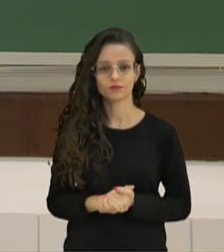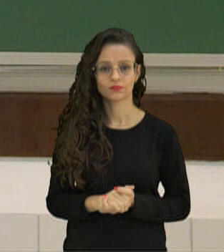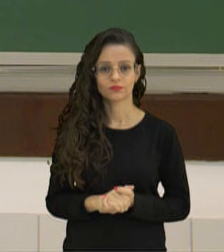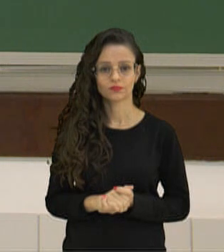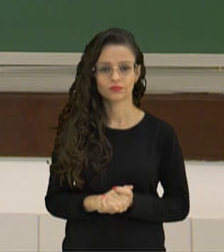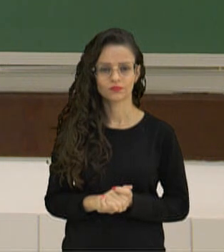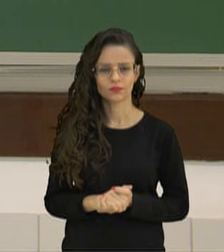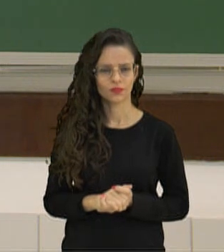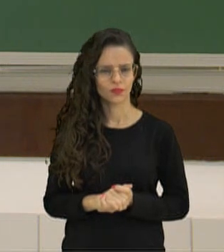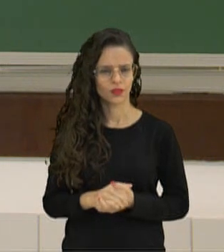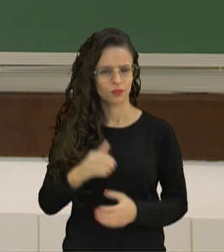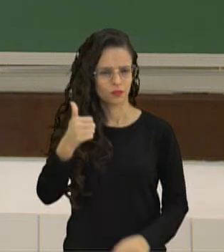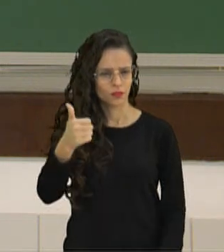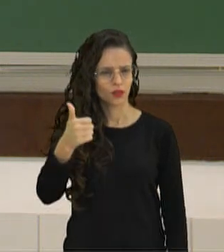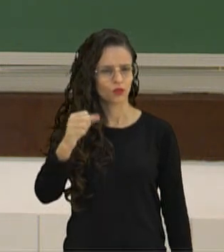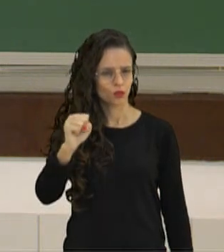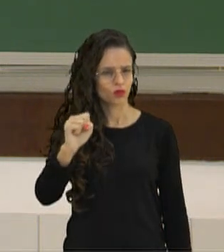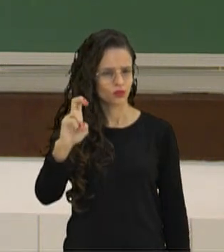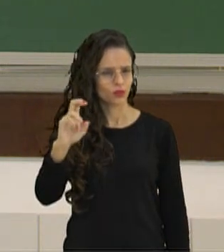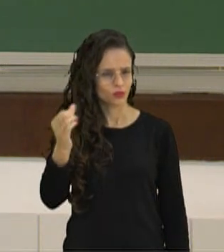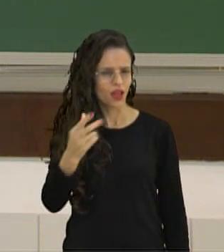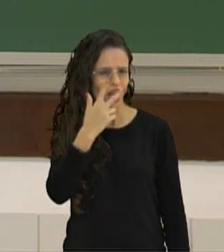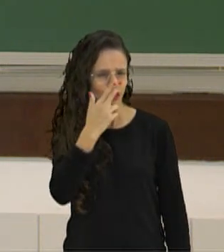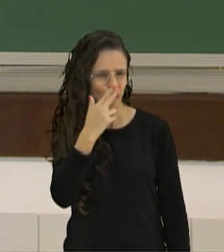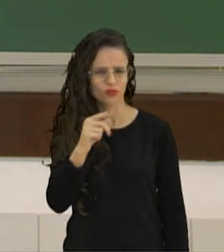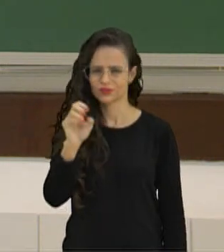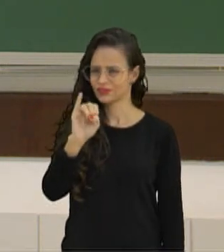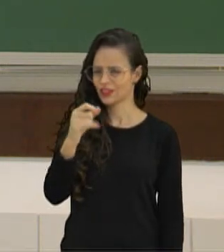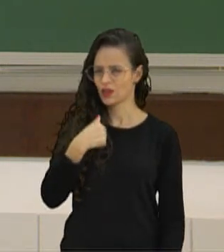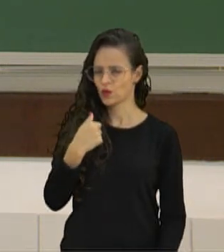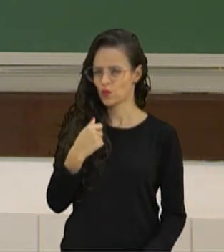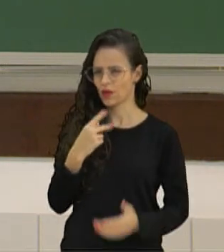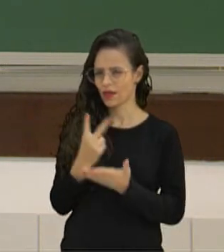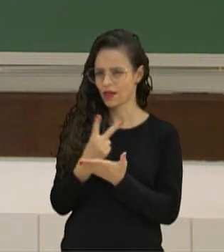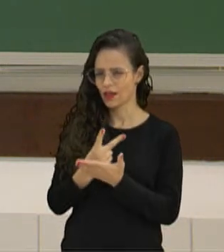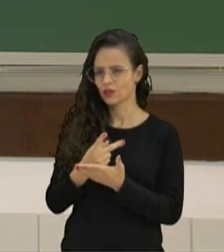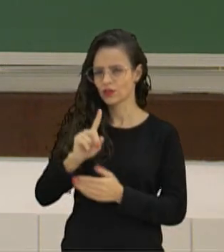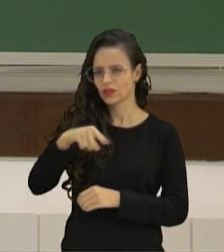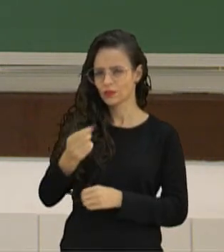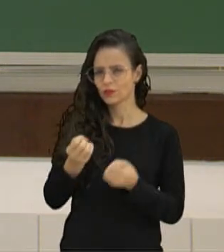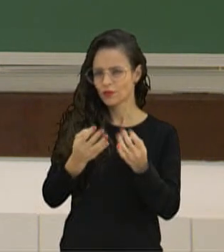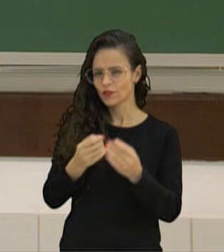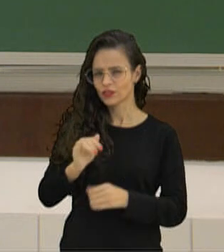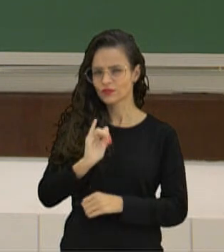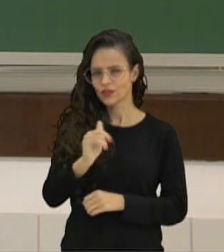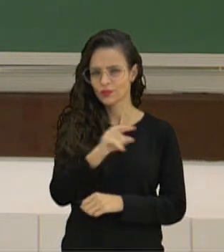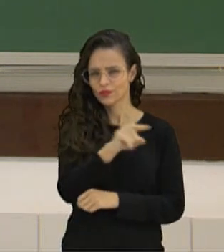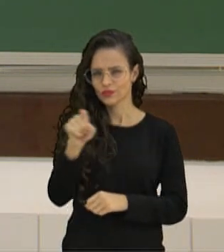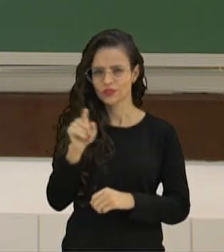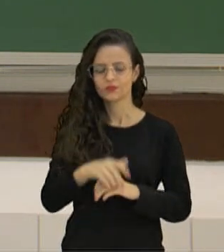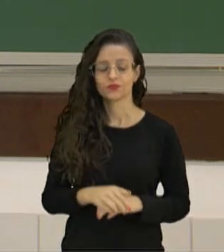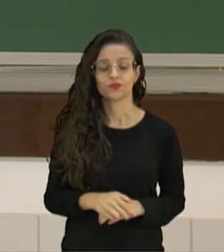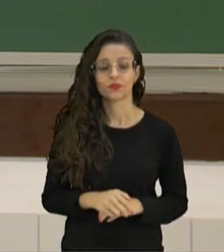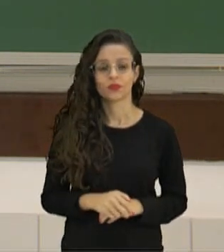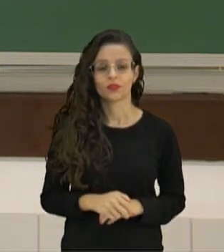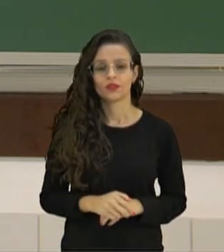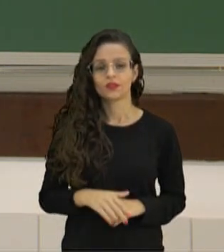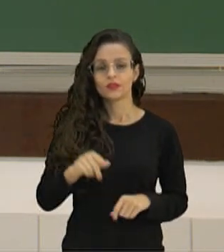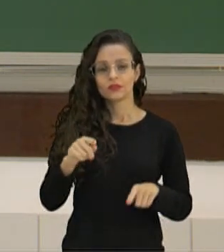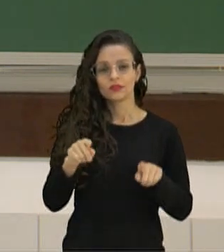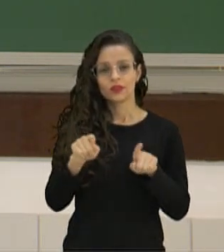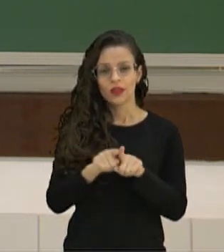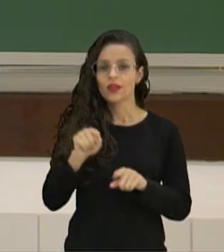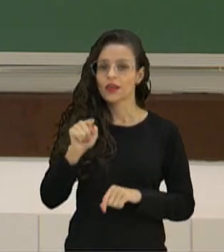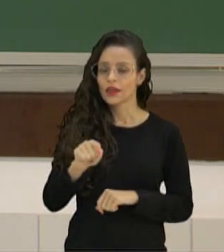salvo foi em 1856, acho que foi isso mesmo. Se eu estiver enganado, eu trago essa informação na sequência. Nós estamos falando sobre